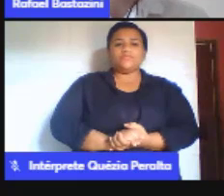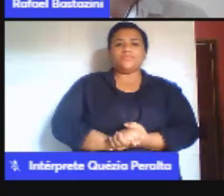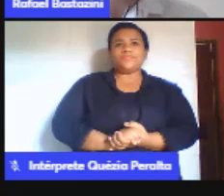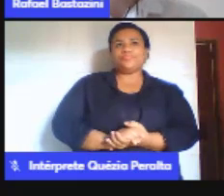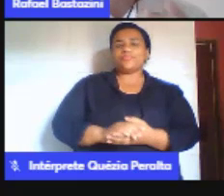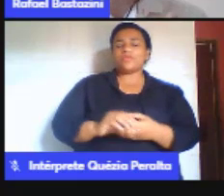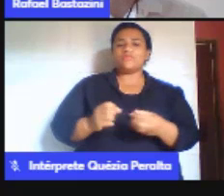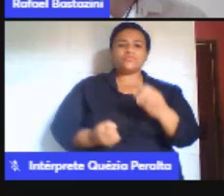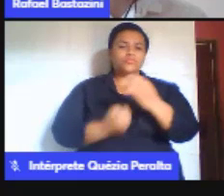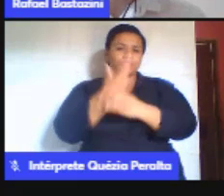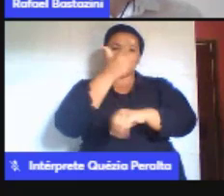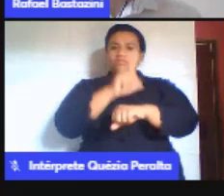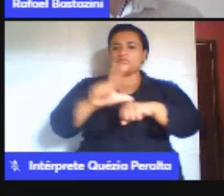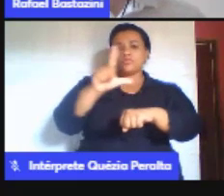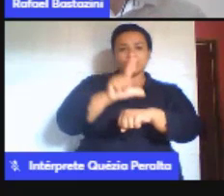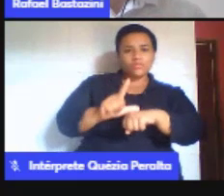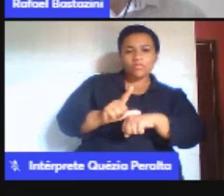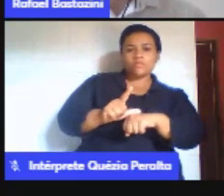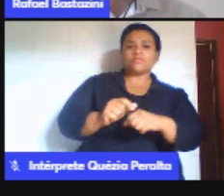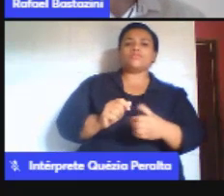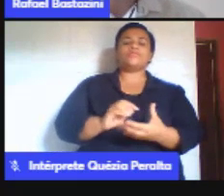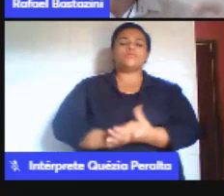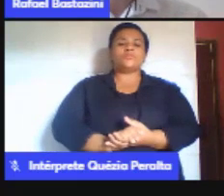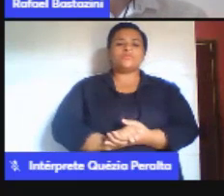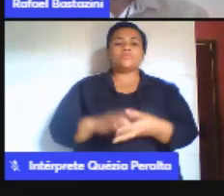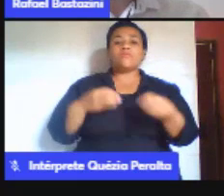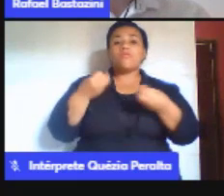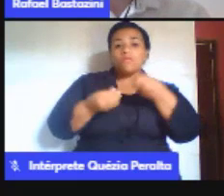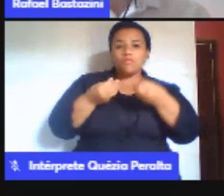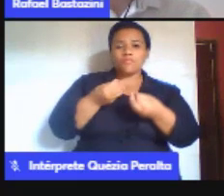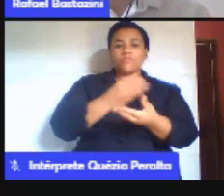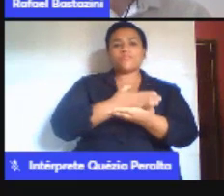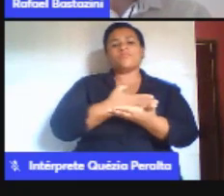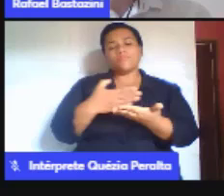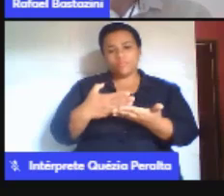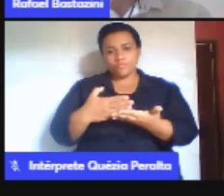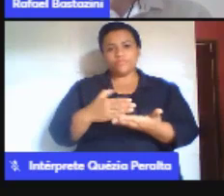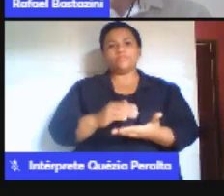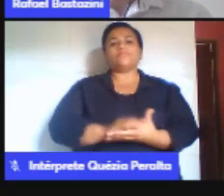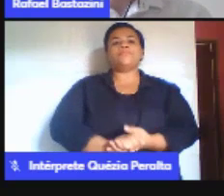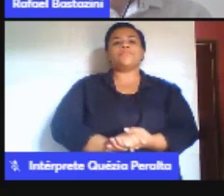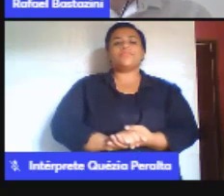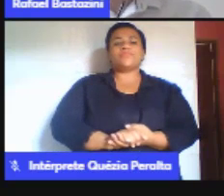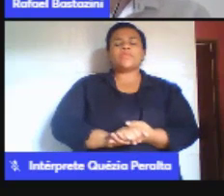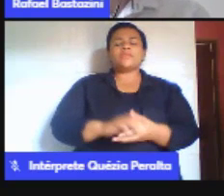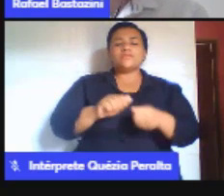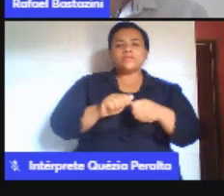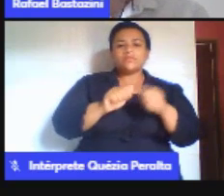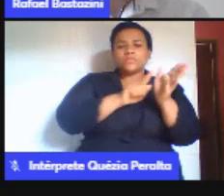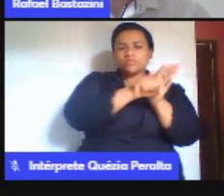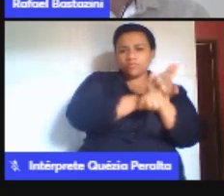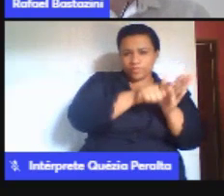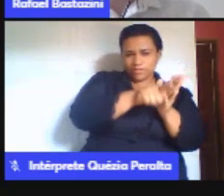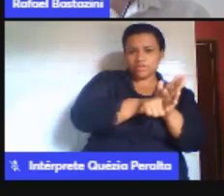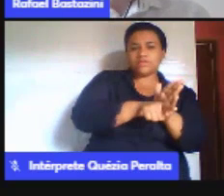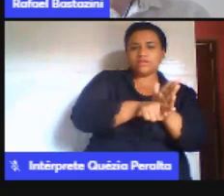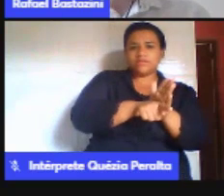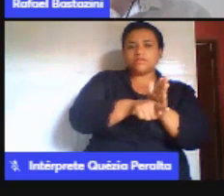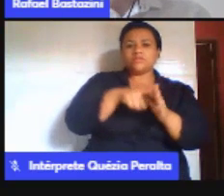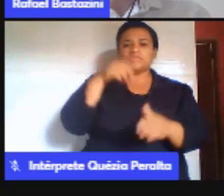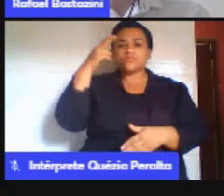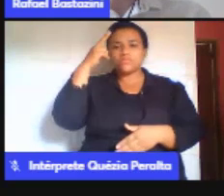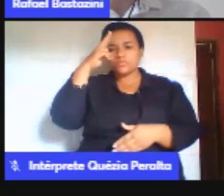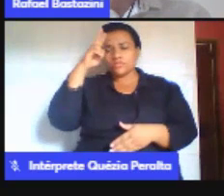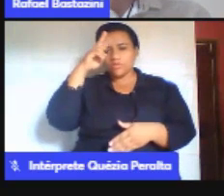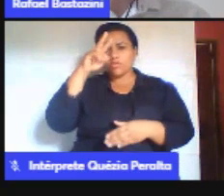serviços e etc. Como que a gente elaborou essas placas? Nós fizemos uma pesquisa no arquivo histórico de Campo Grande,